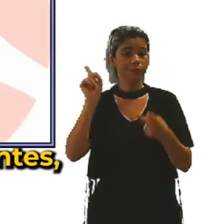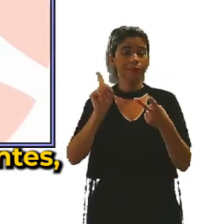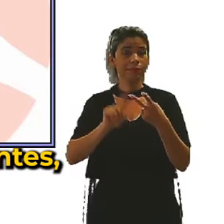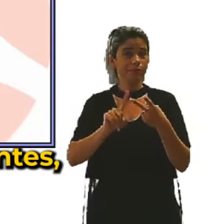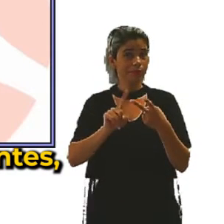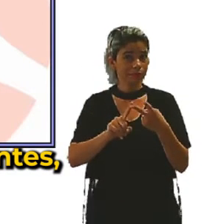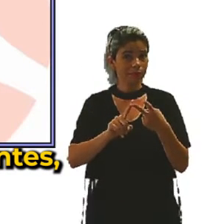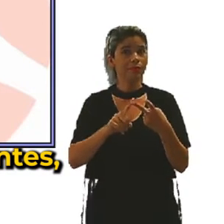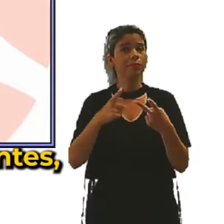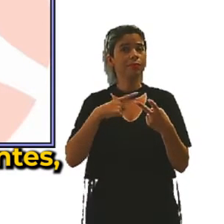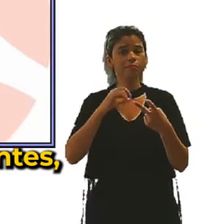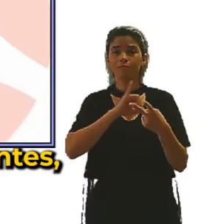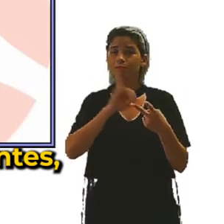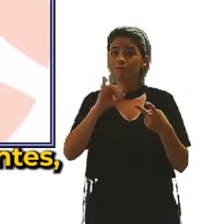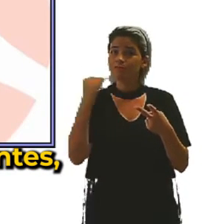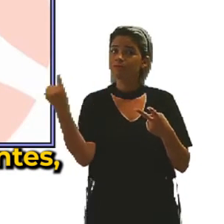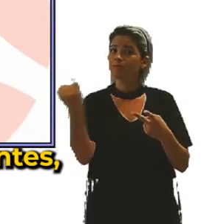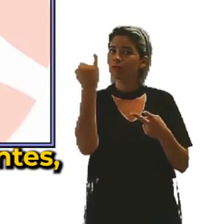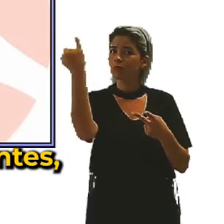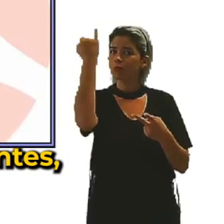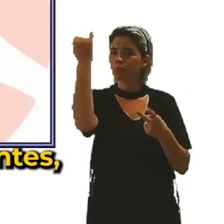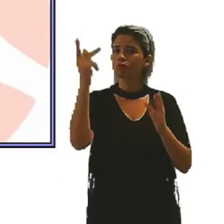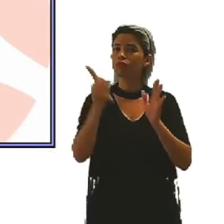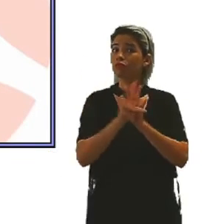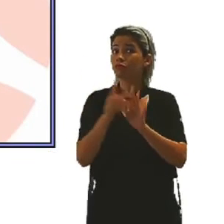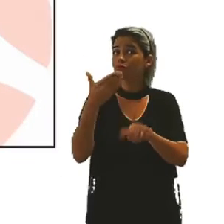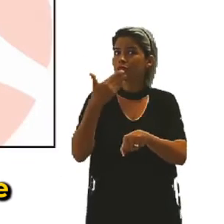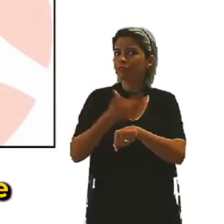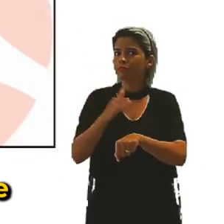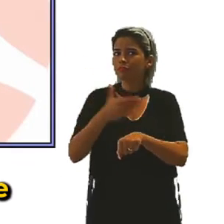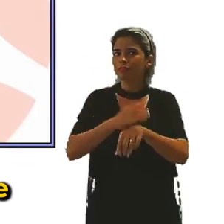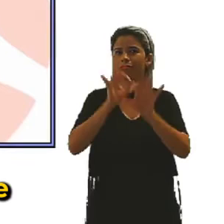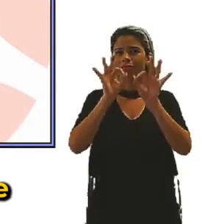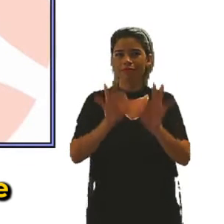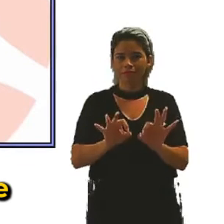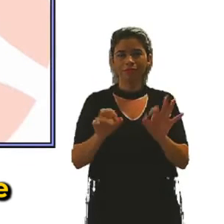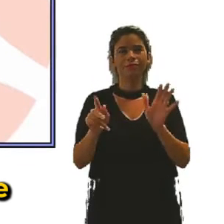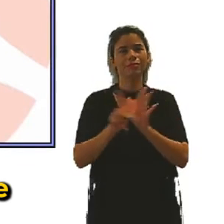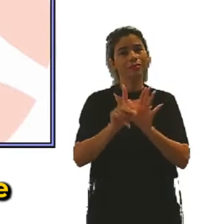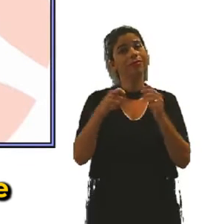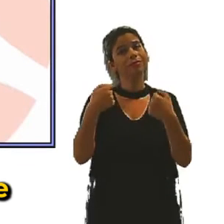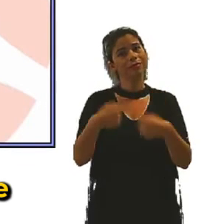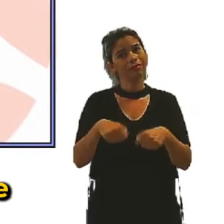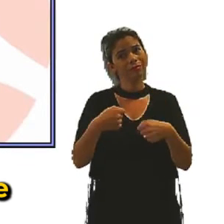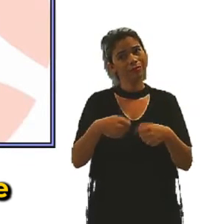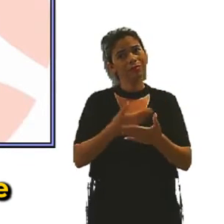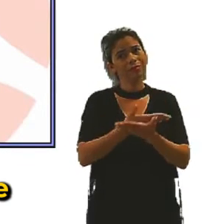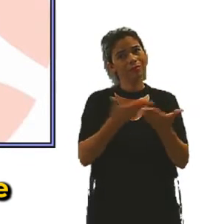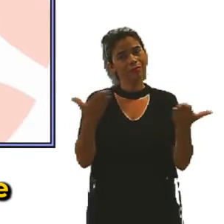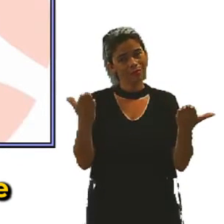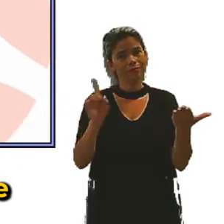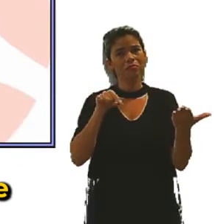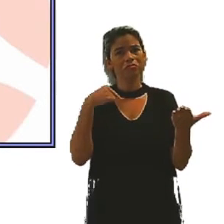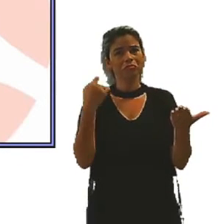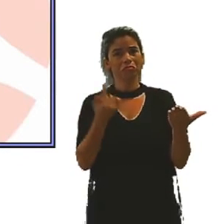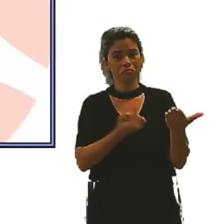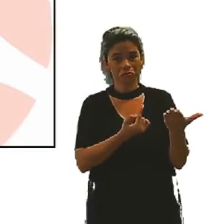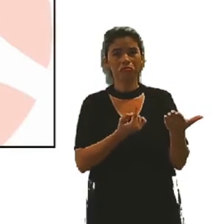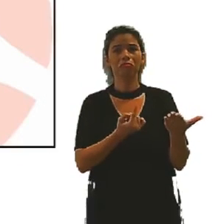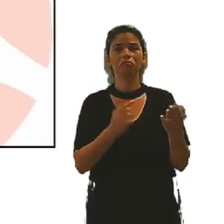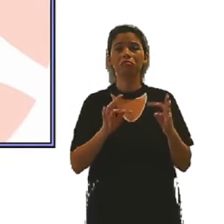também informações importantes, práticas, e precisamos todos sairmos com